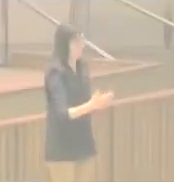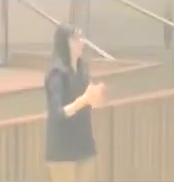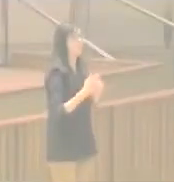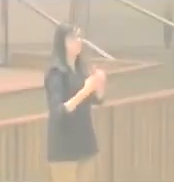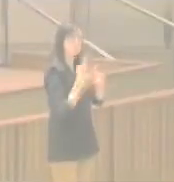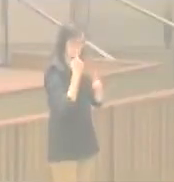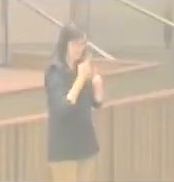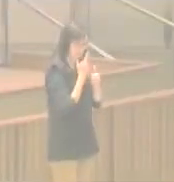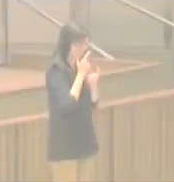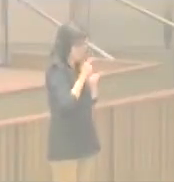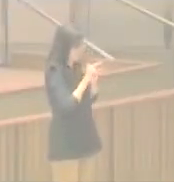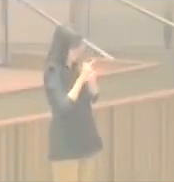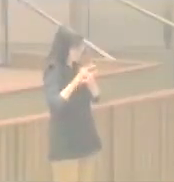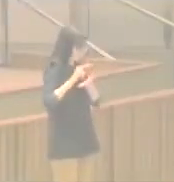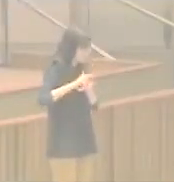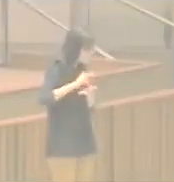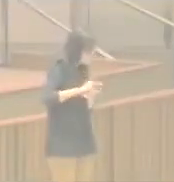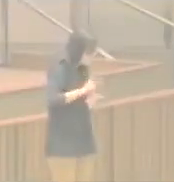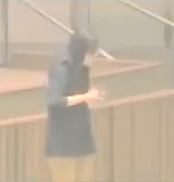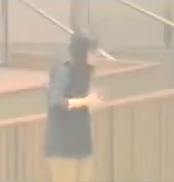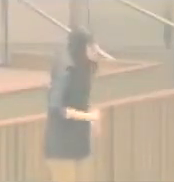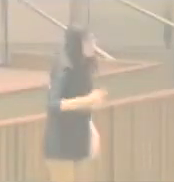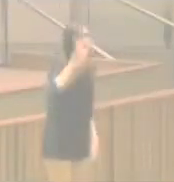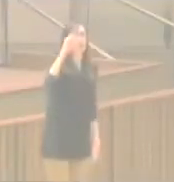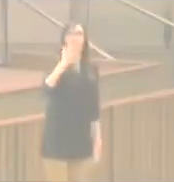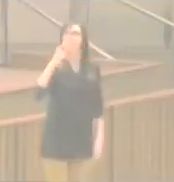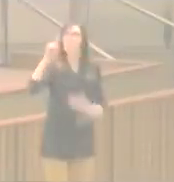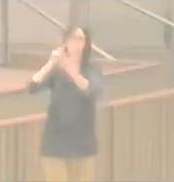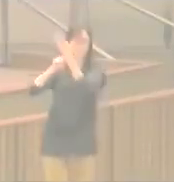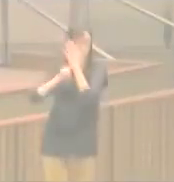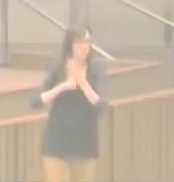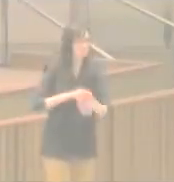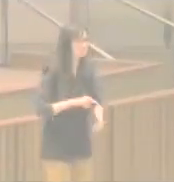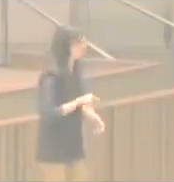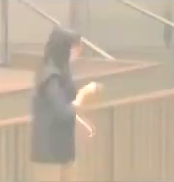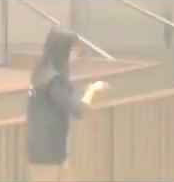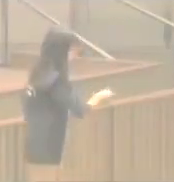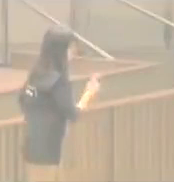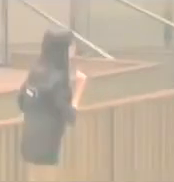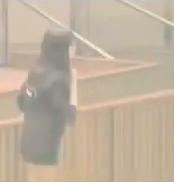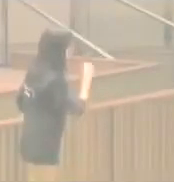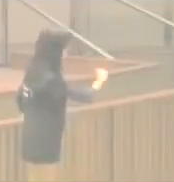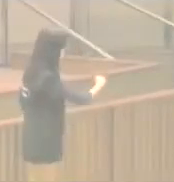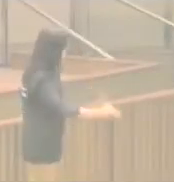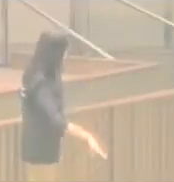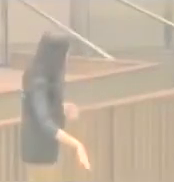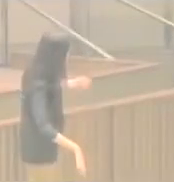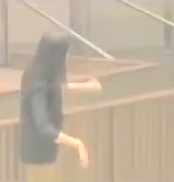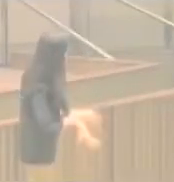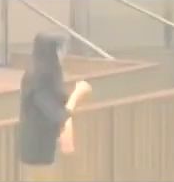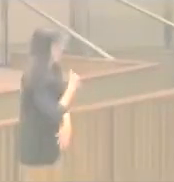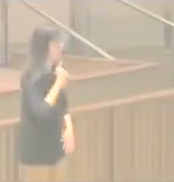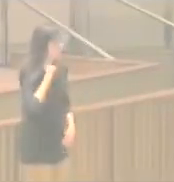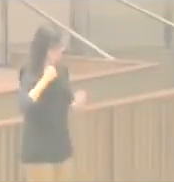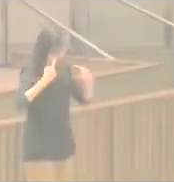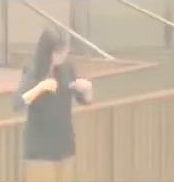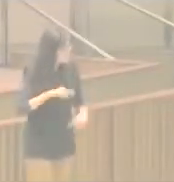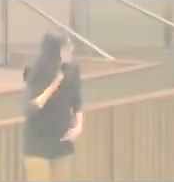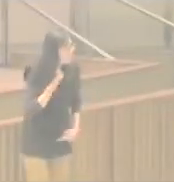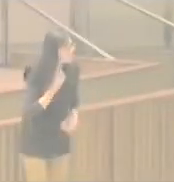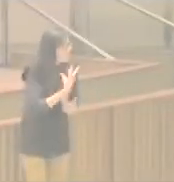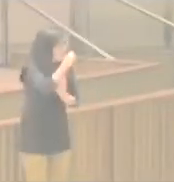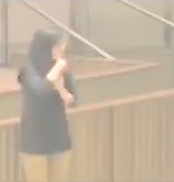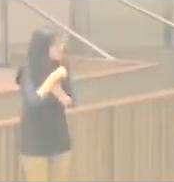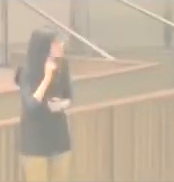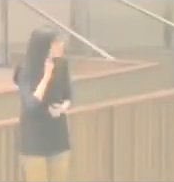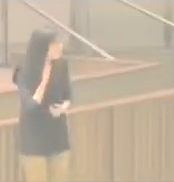limpeza. Ele vai e diz: aqui não pode ficar nada mais que envergonha o nome do meu Deus, porque eu não quero